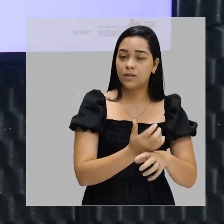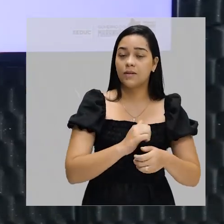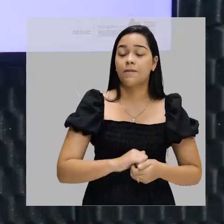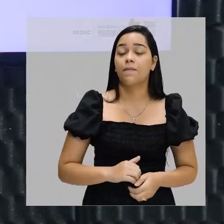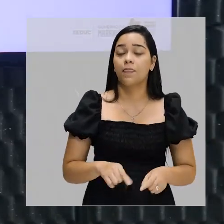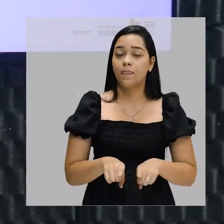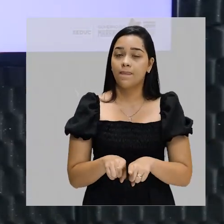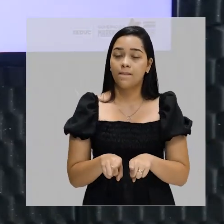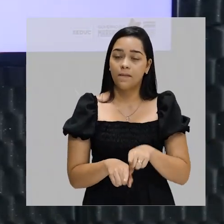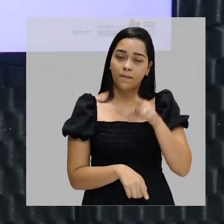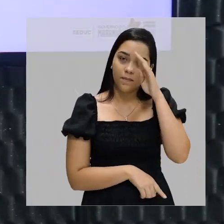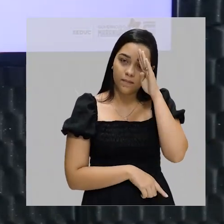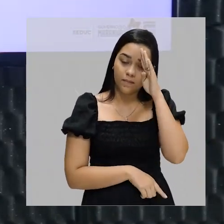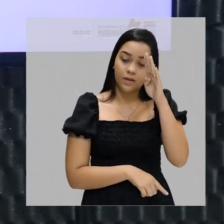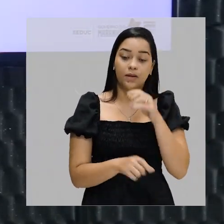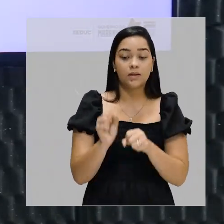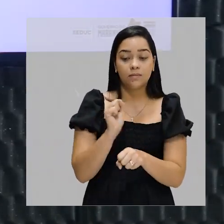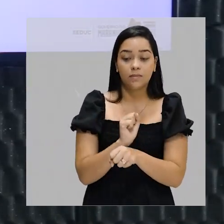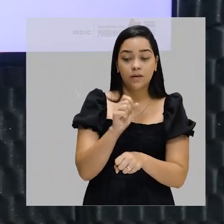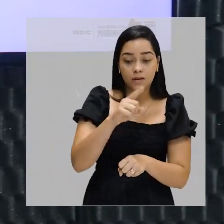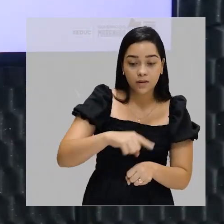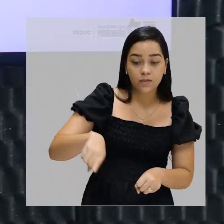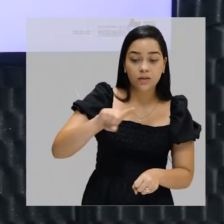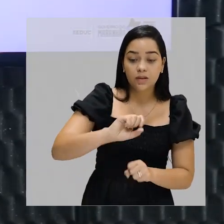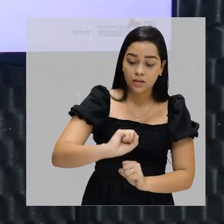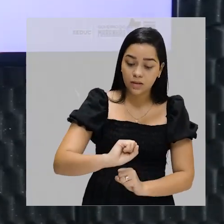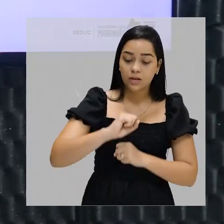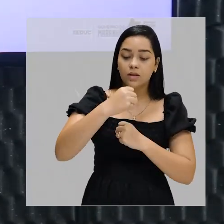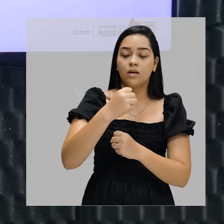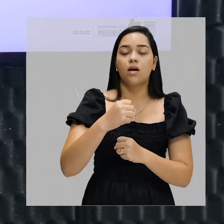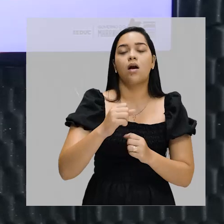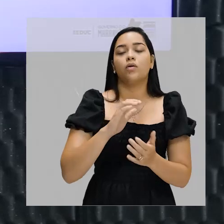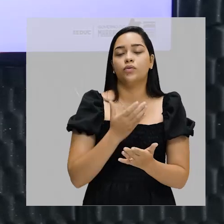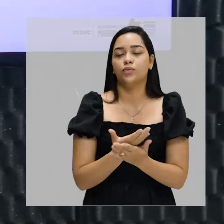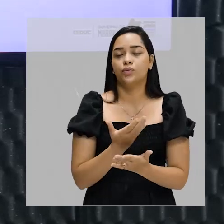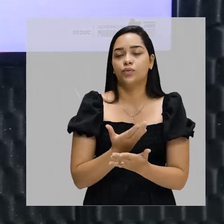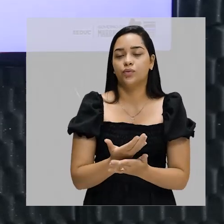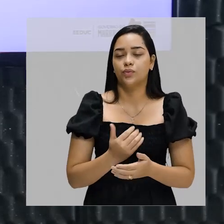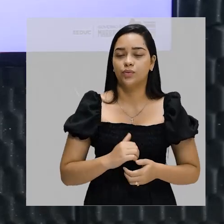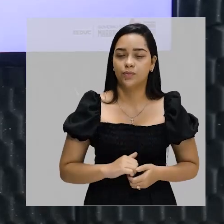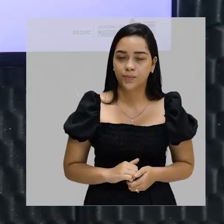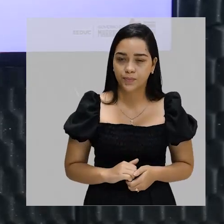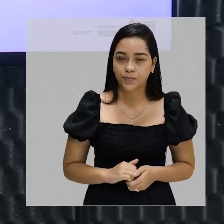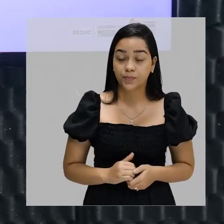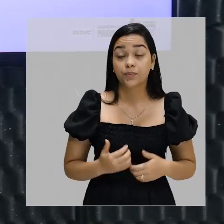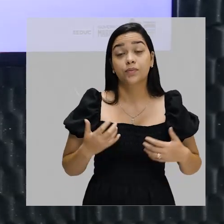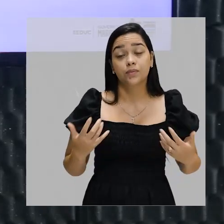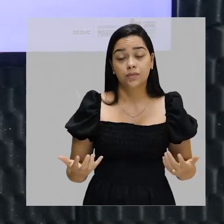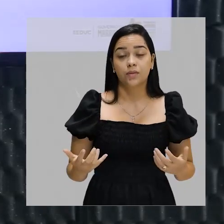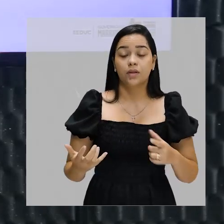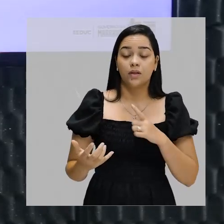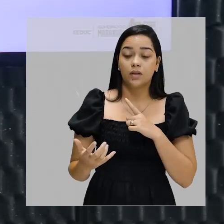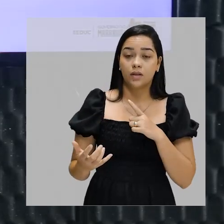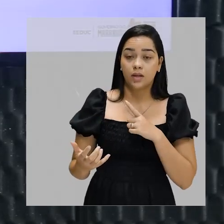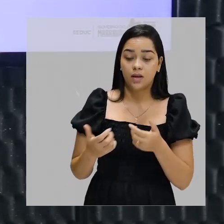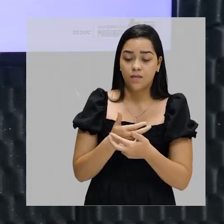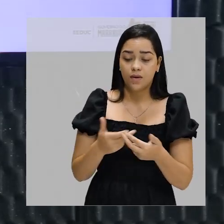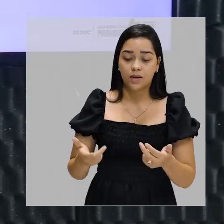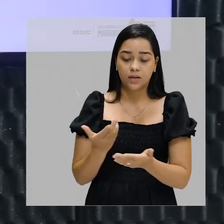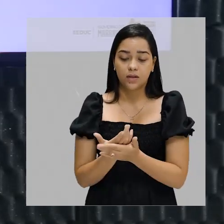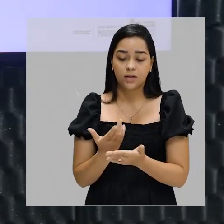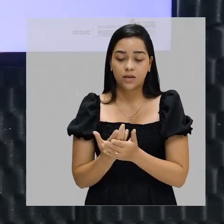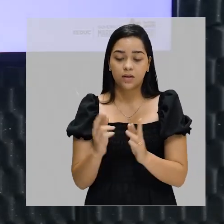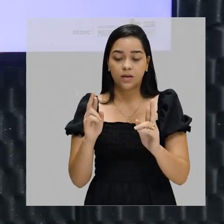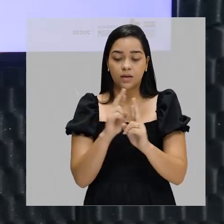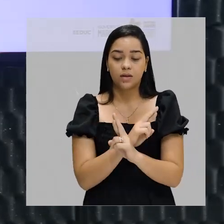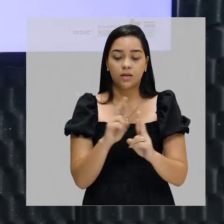E, principalmente, espero que vocês estejam se dedicando aos estudos. Ok, turminha? Bom, estamos em uma série de aulas